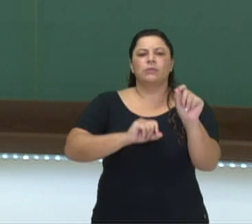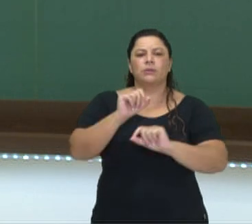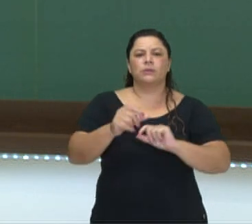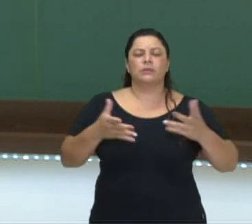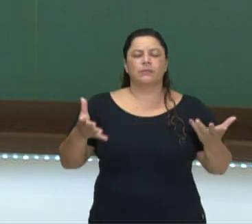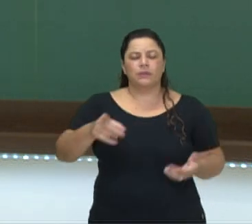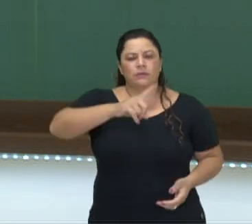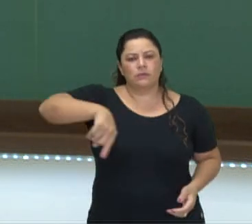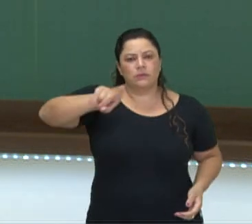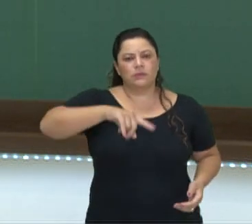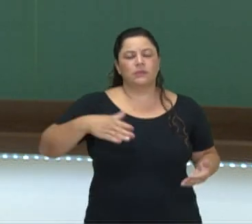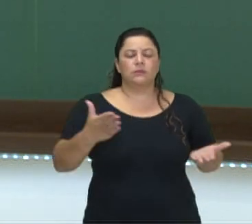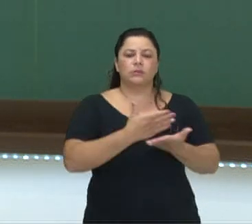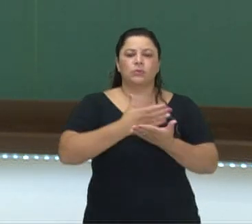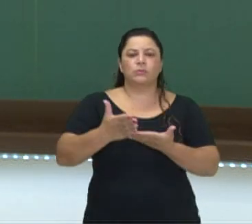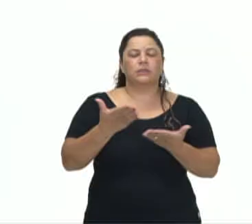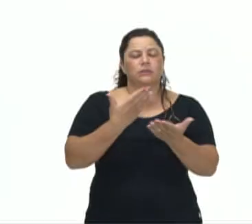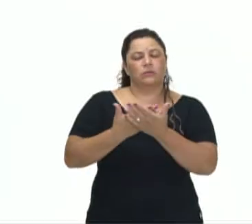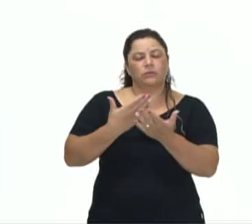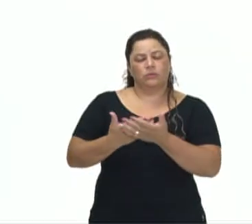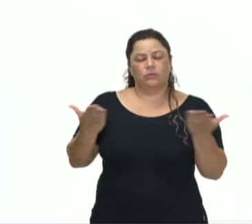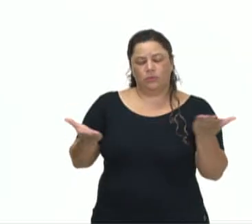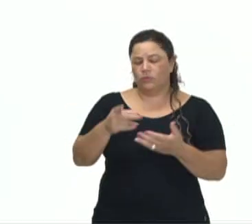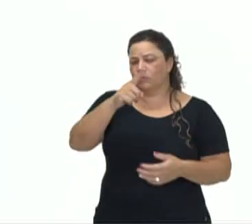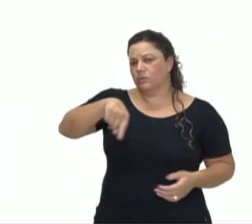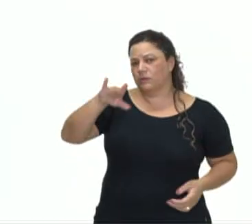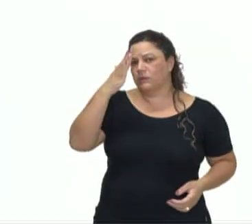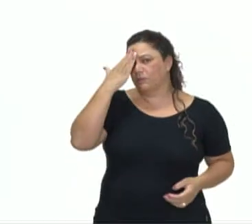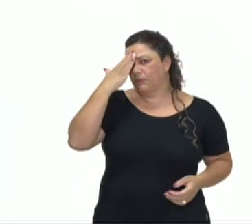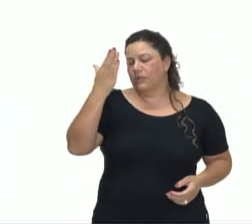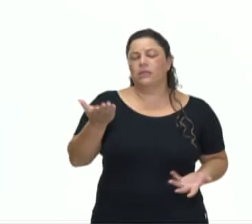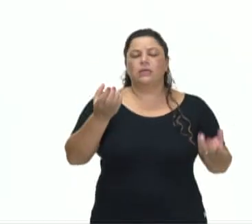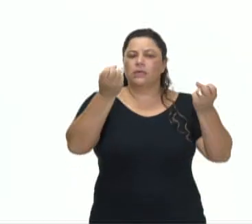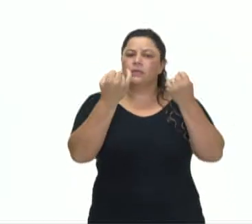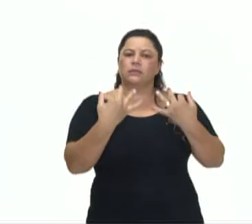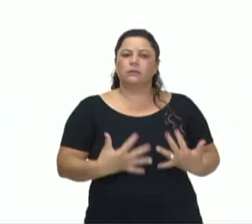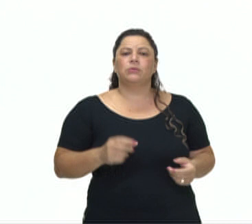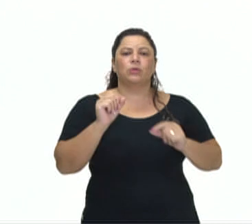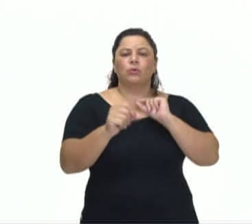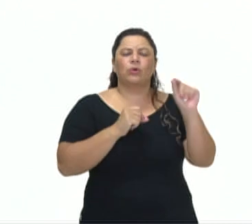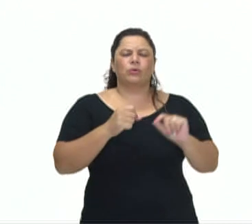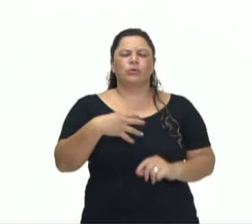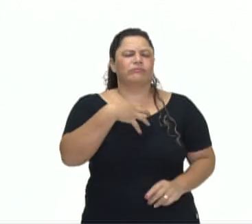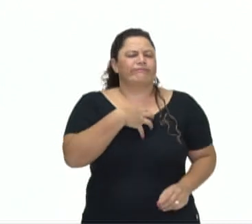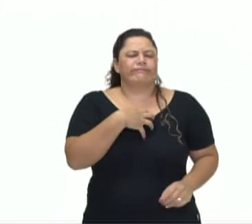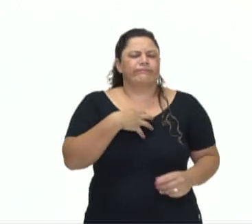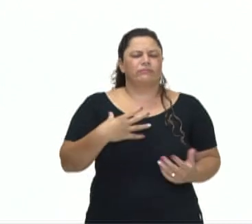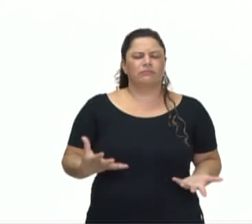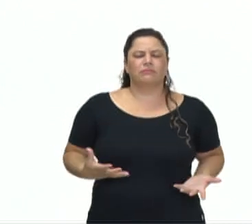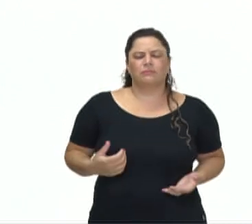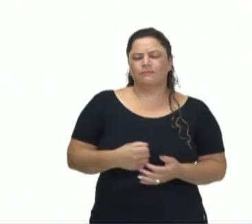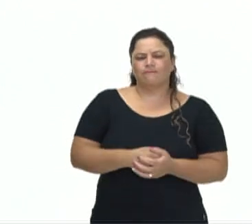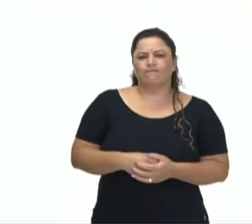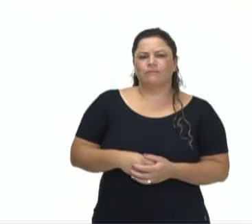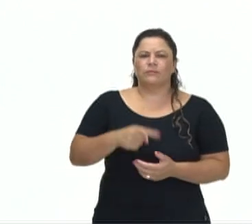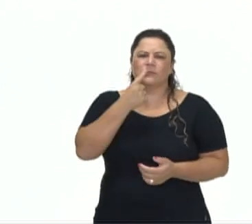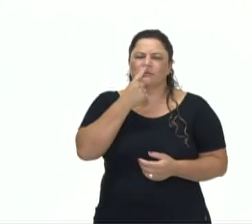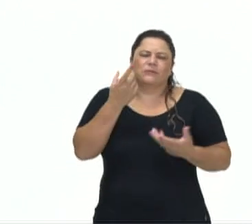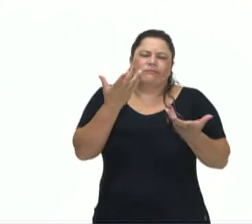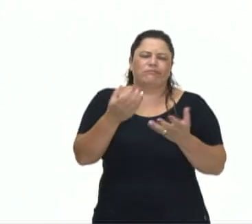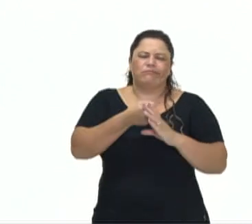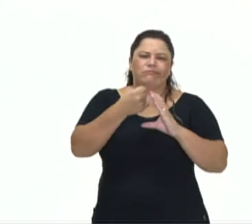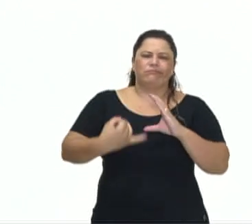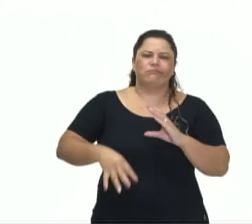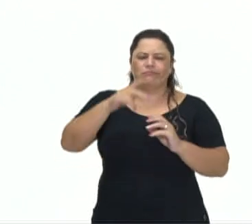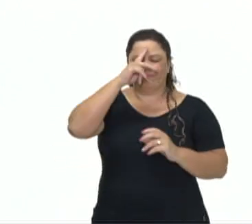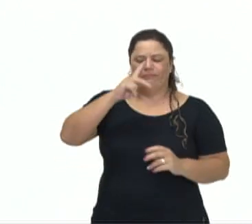para começar a nossa aula? Você saberia me dizer qual é o teu estilo? Qual é o teu estilo? Quais são as tuas características?